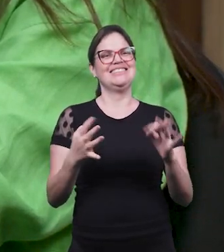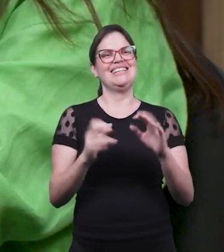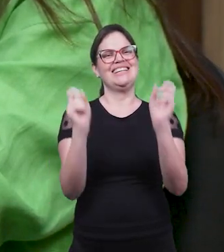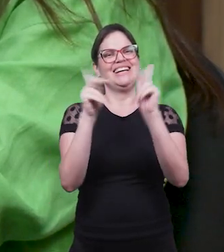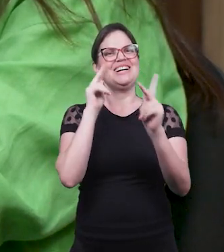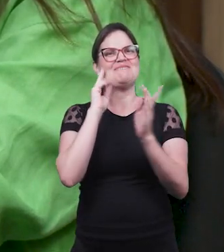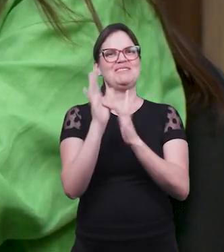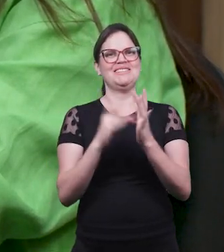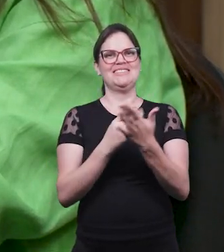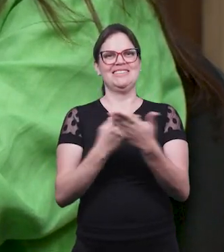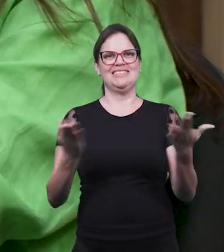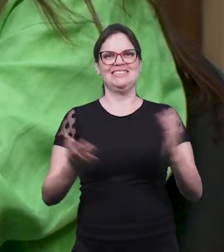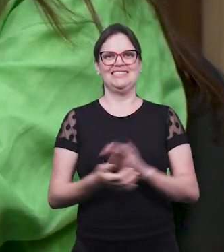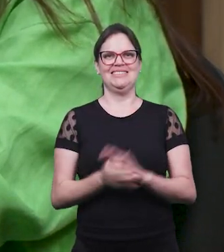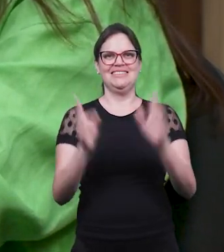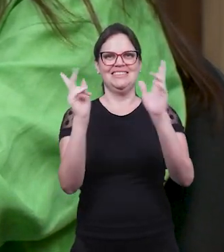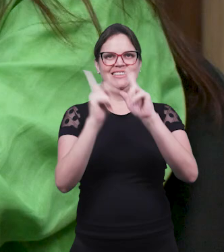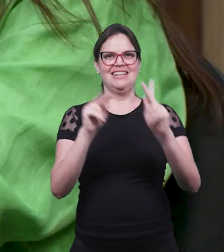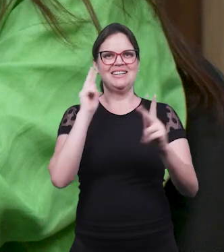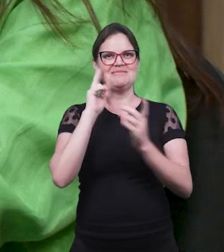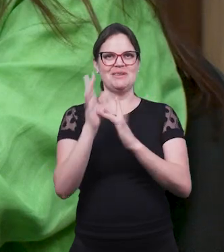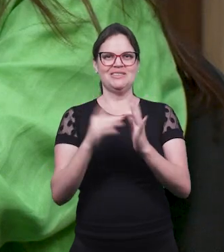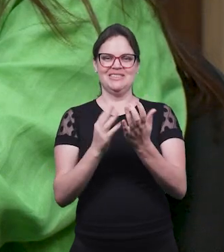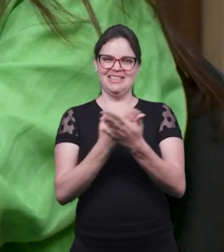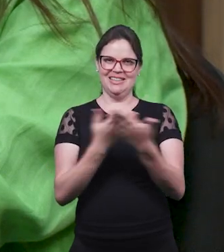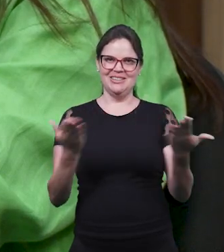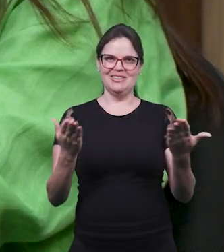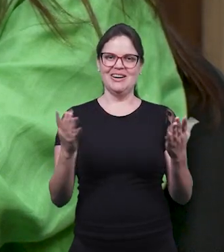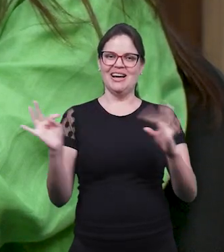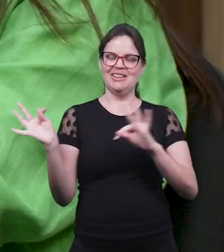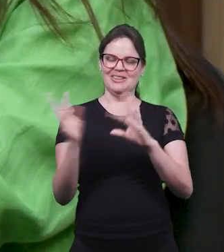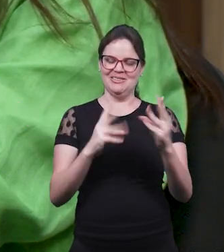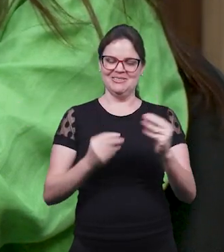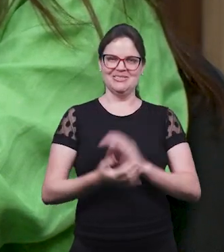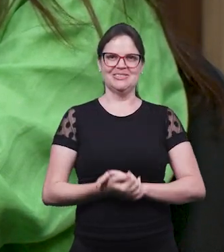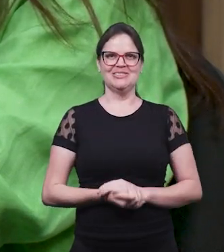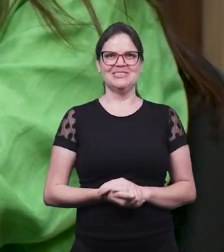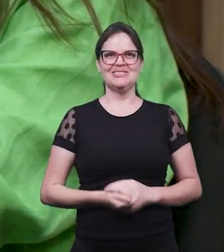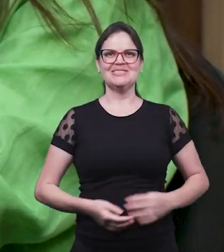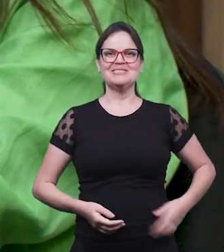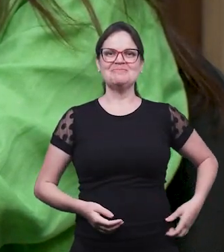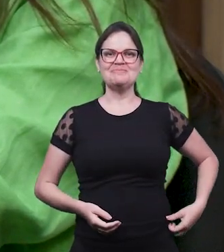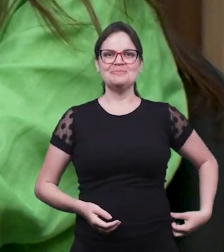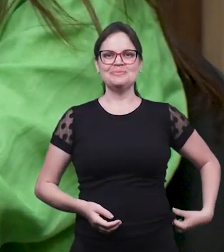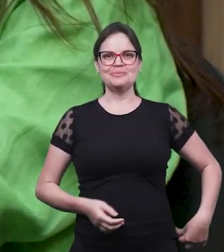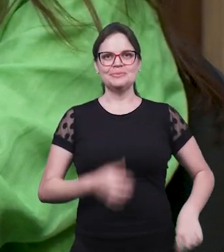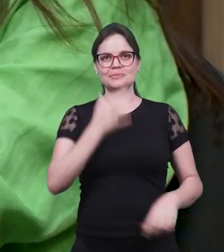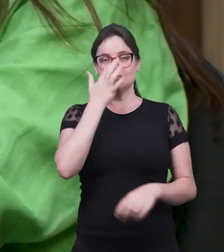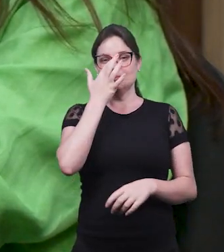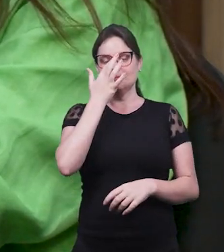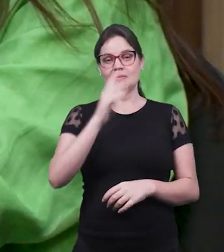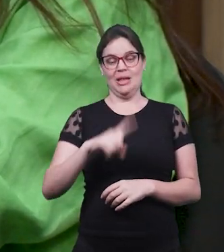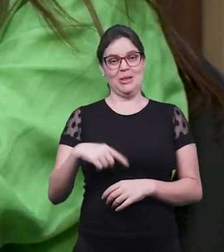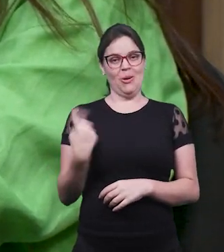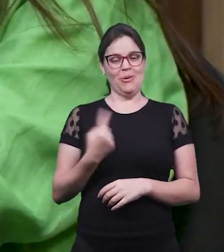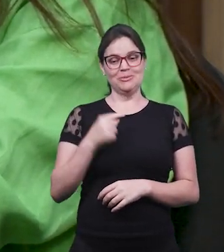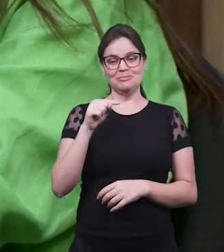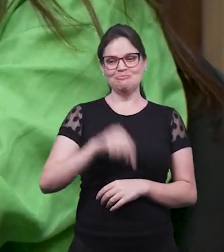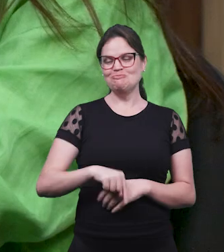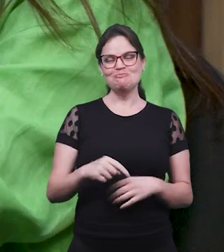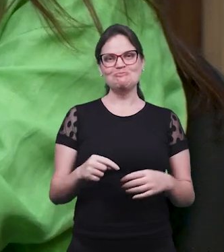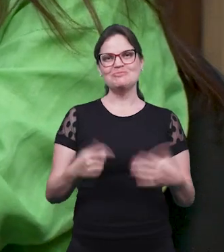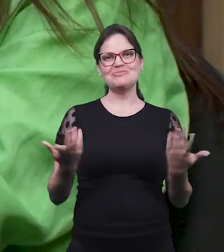Senhor, queridos. Paz do Senhor. A paz do Senhor, irmãs, a paz do Senhor, o público que nos assiste. Estamos aqui